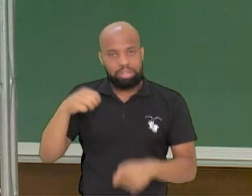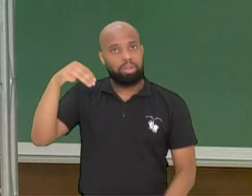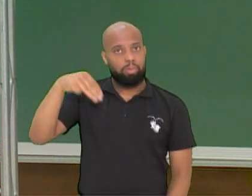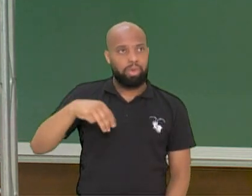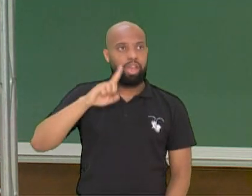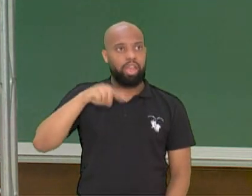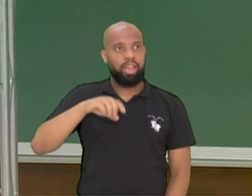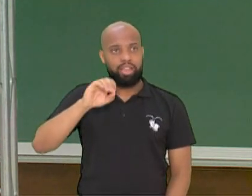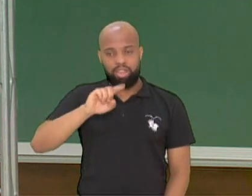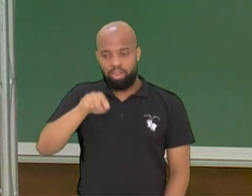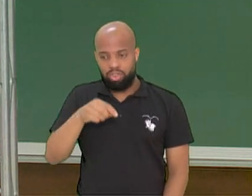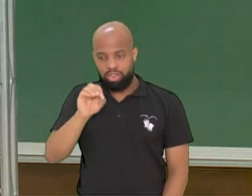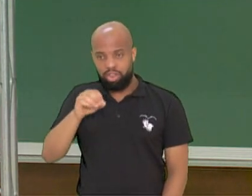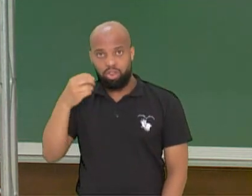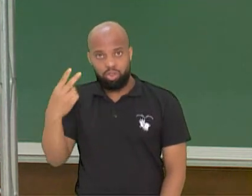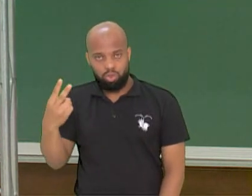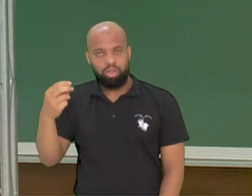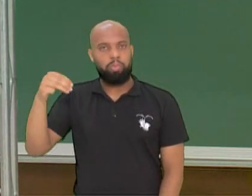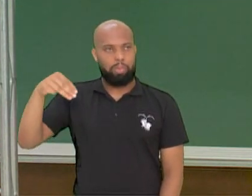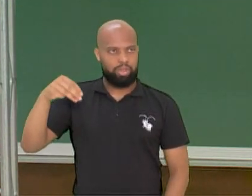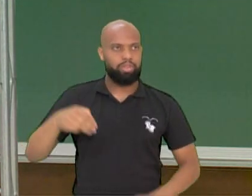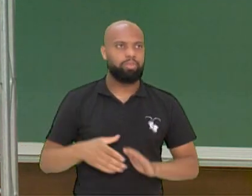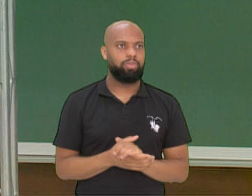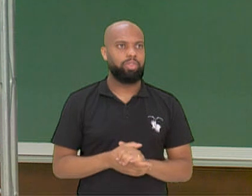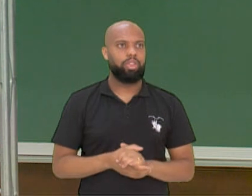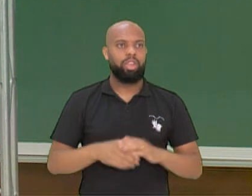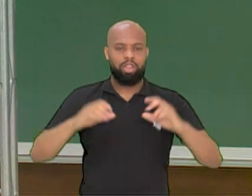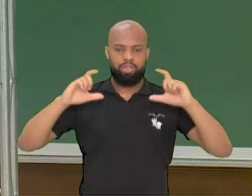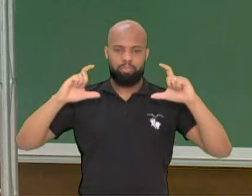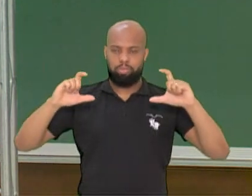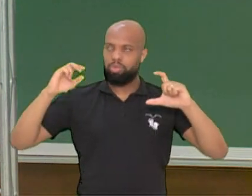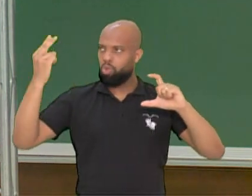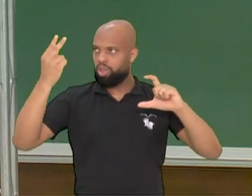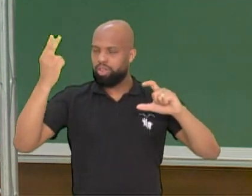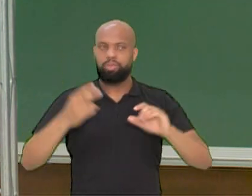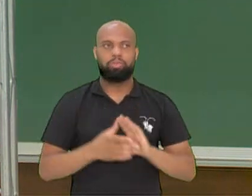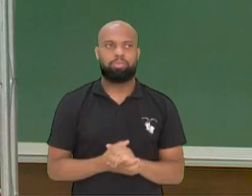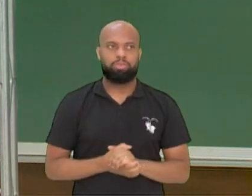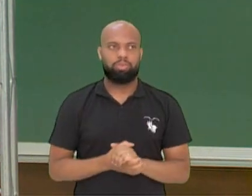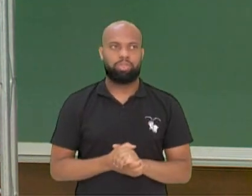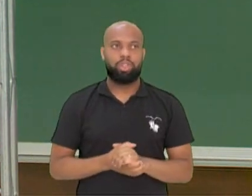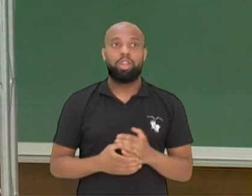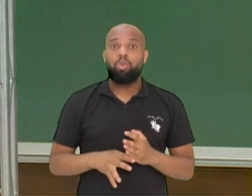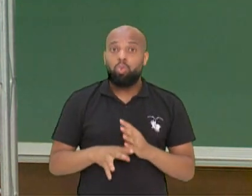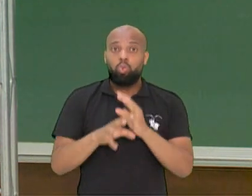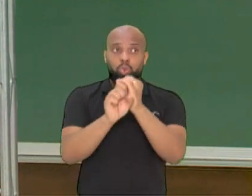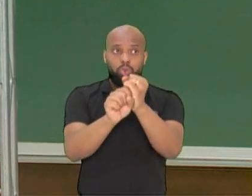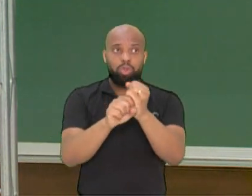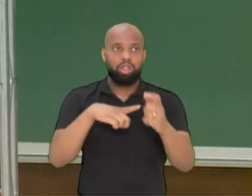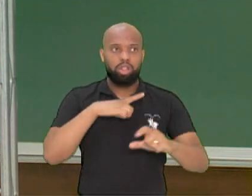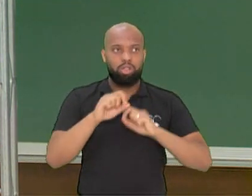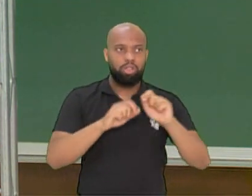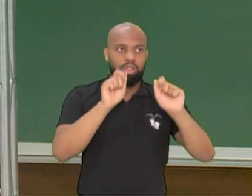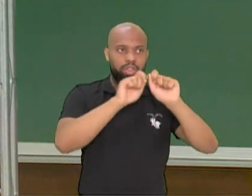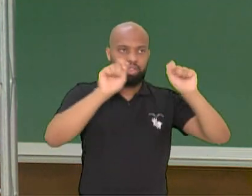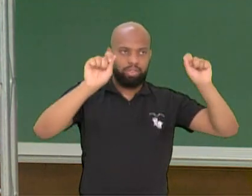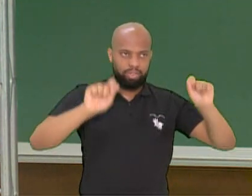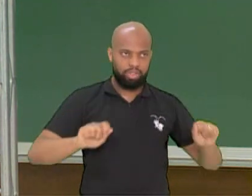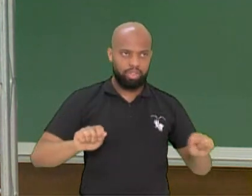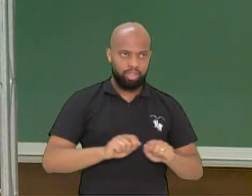Então 0,02 metros elevado ao quadrado. Calculando isso, vai me dar